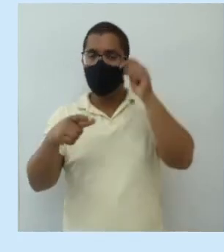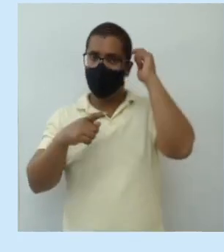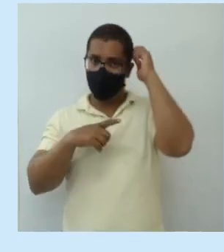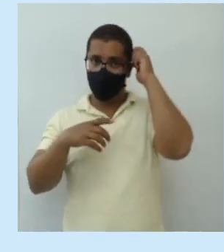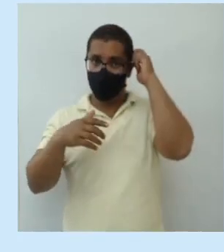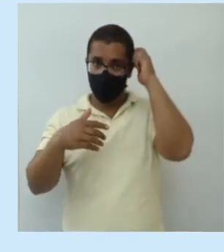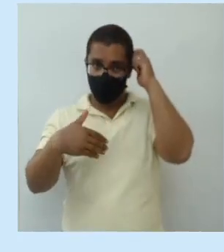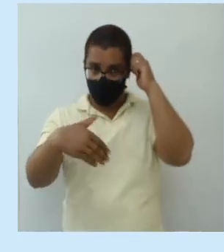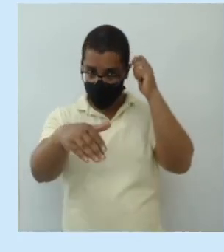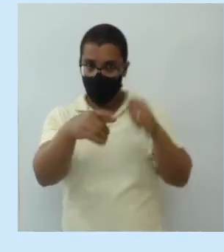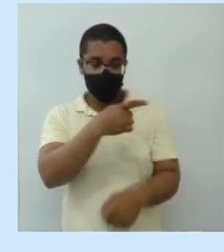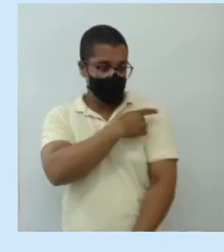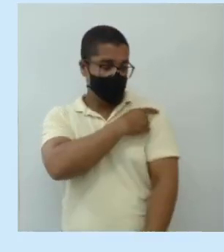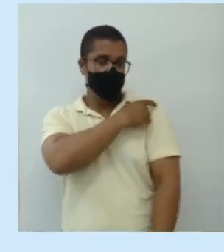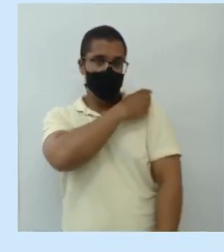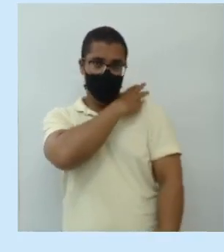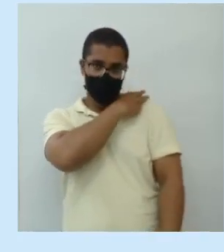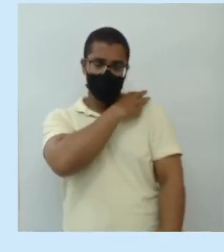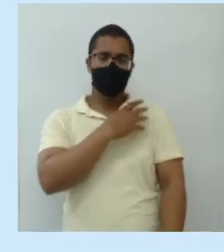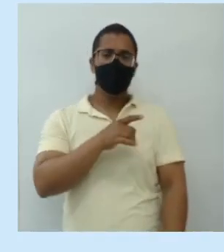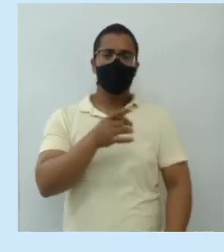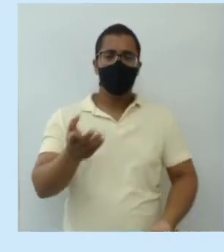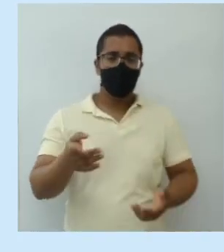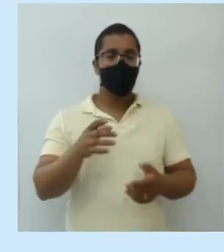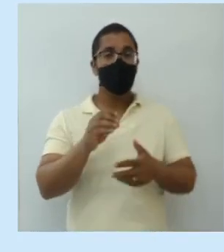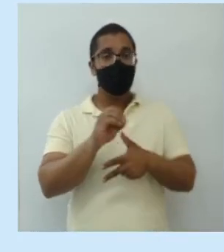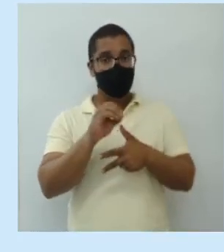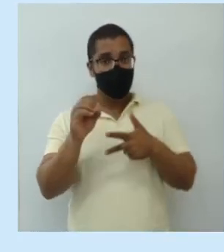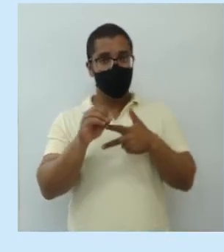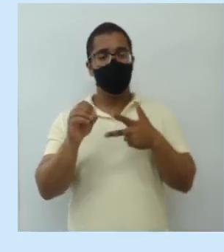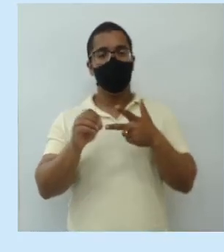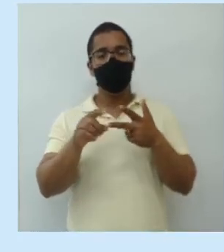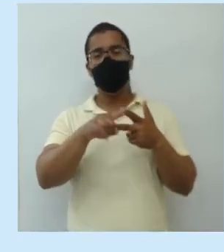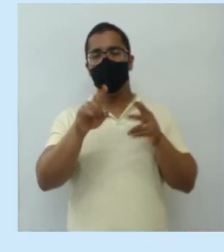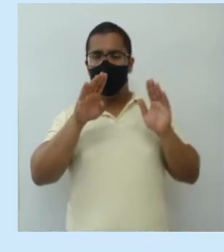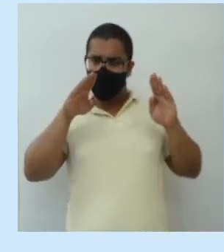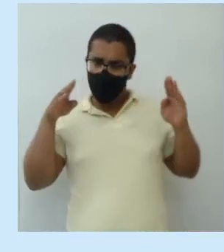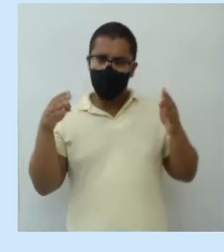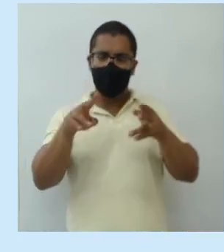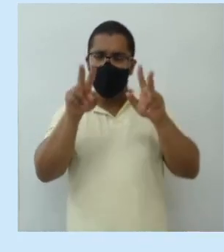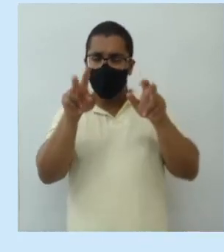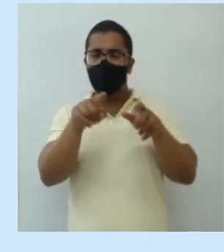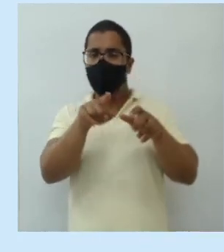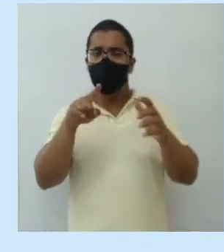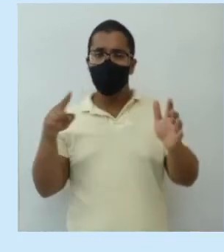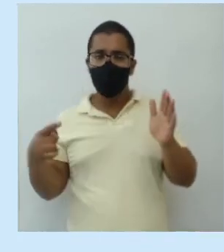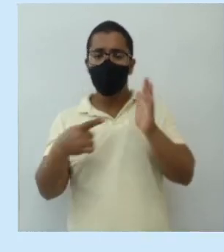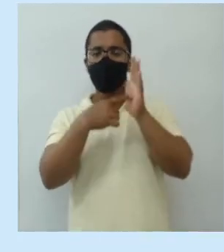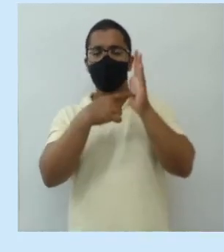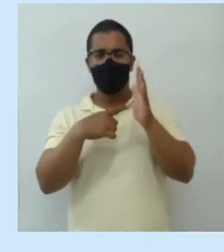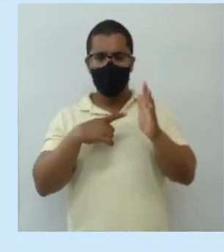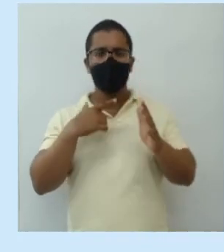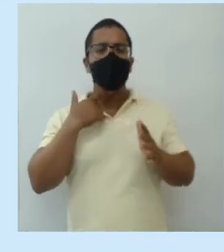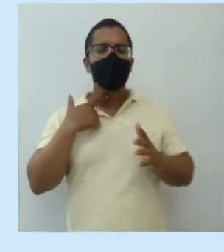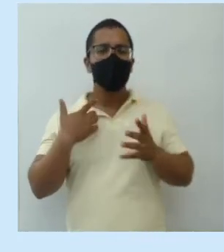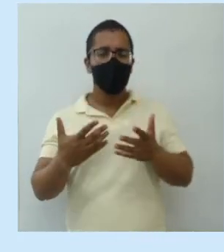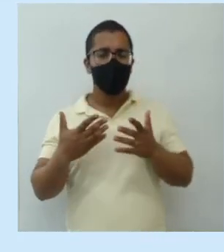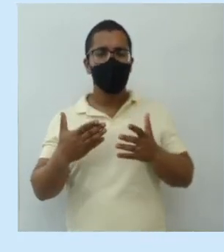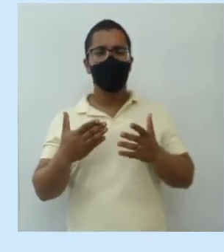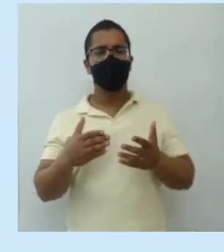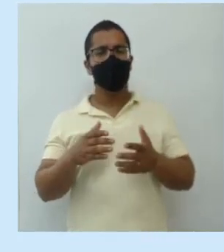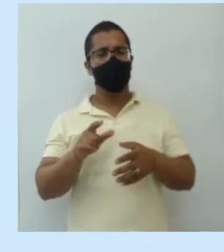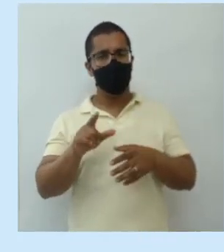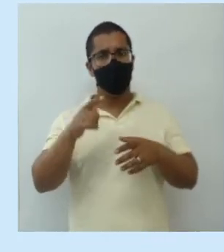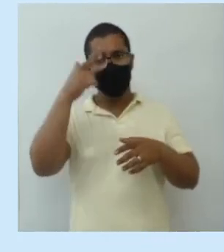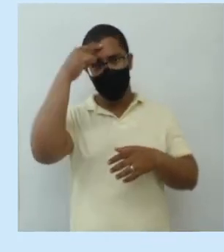para o ensino médio, certo? Então o Enem passa a ser uma preocupação para aqueles que têm o objetivo de ingressar, né,